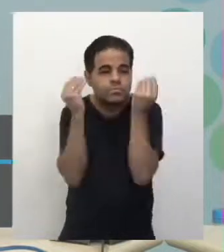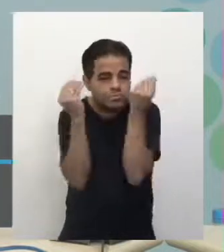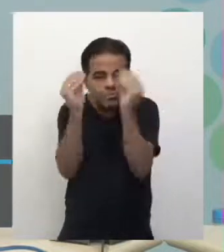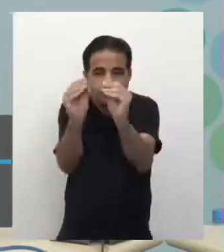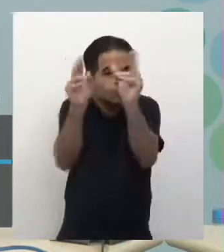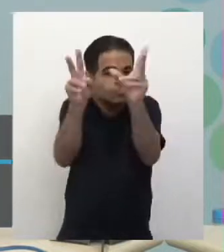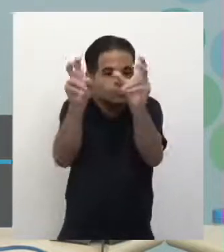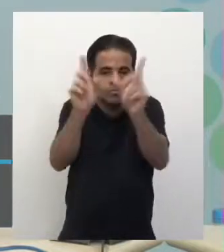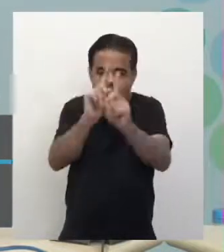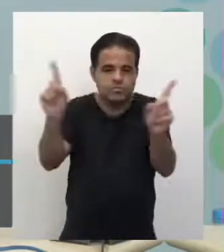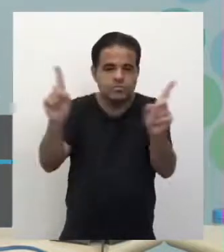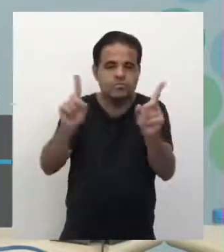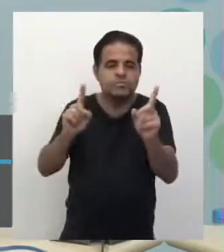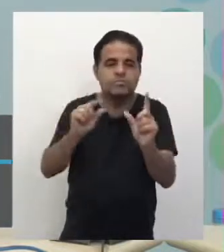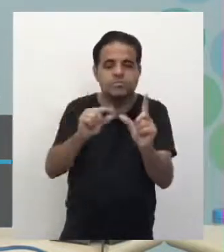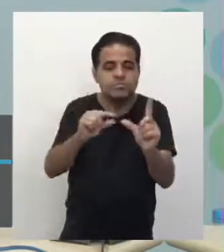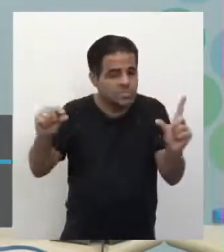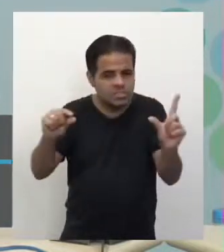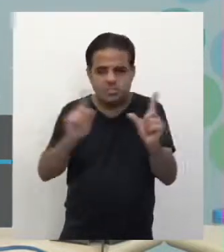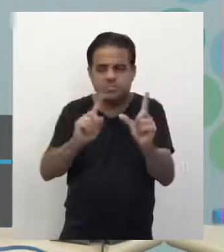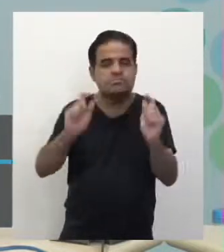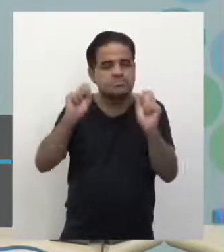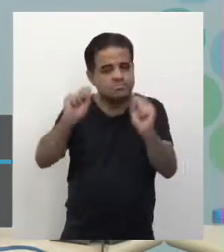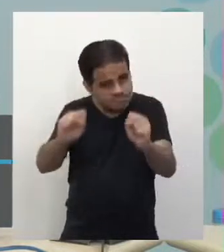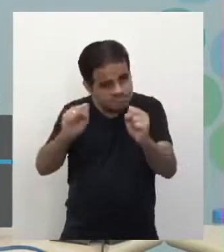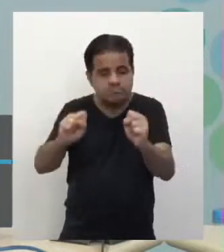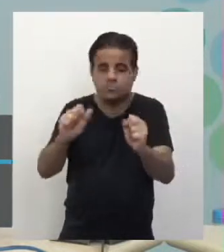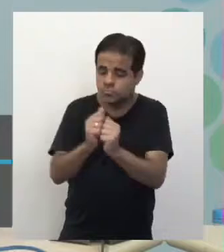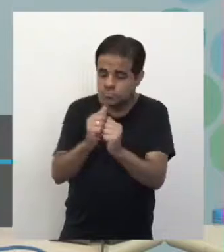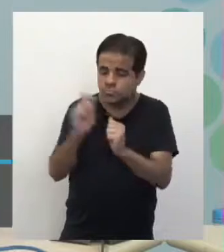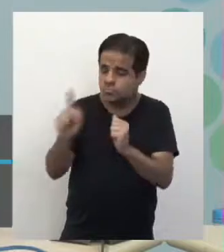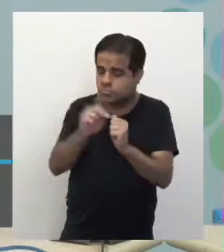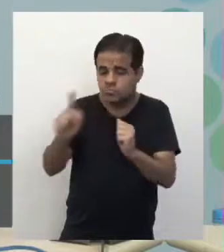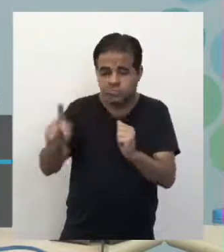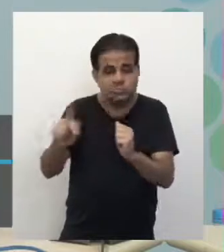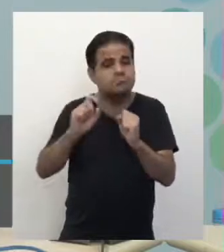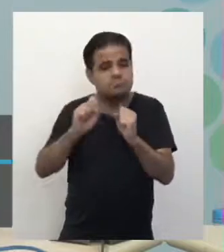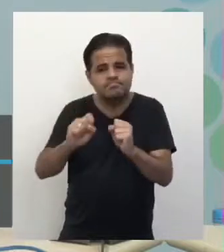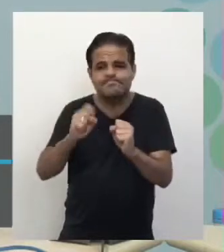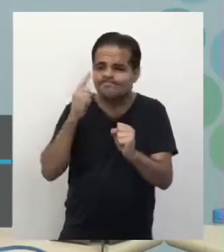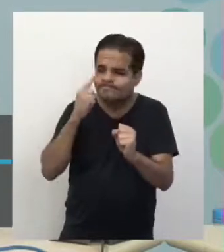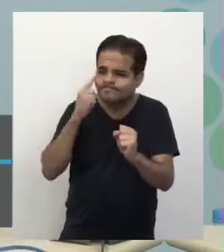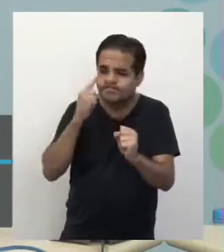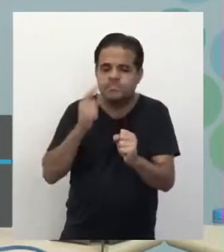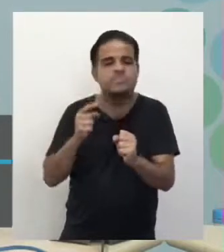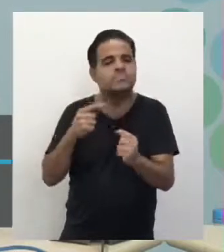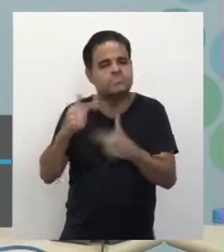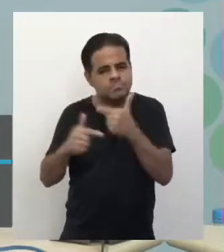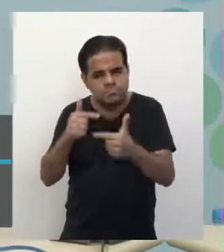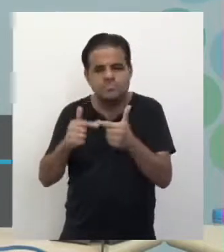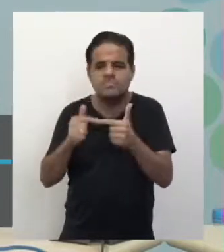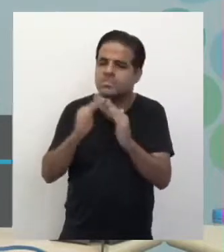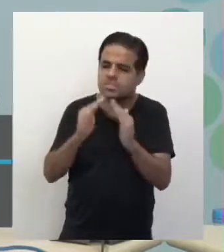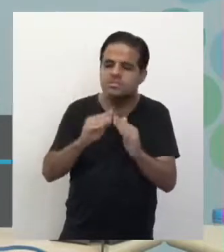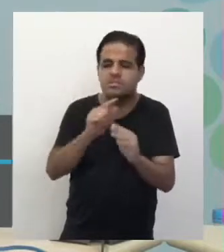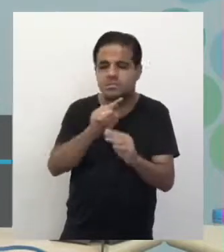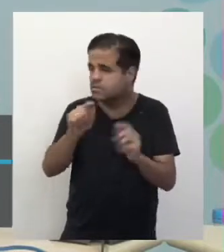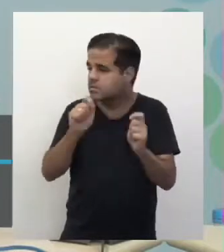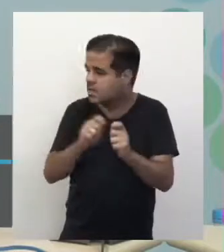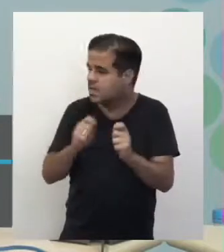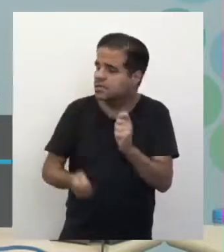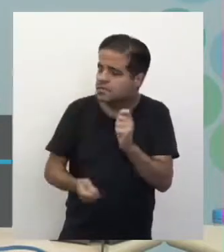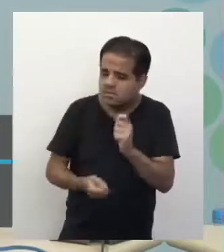um título ou uma legenda, tá? Vocês podem até com os professores de vocês, ficar isso como uma tarefa de casa, para vocês produzirem